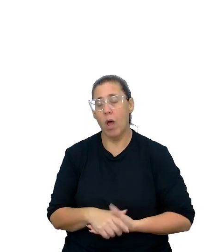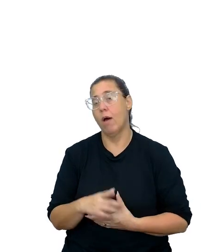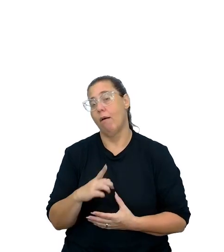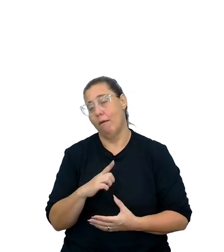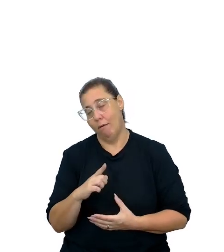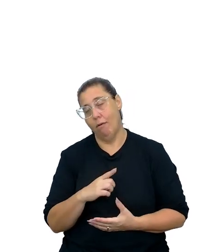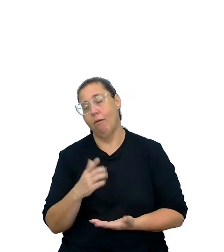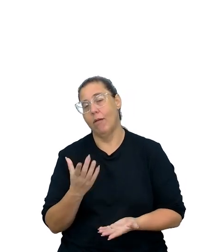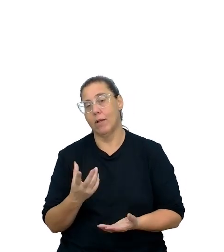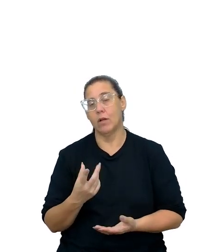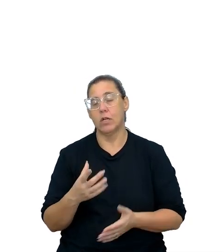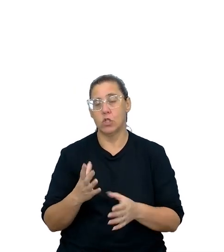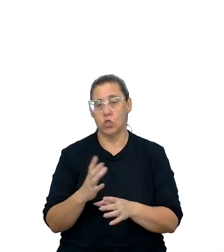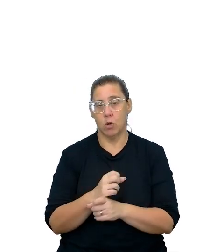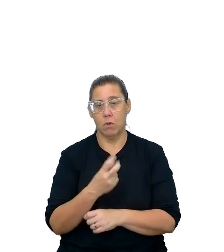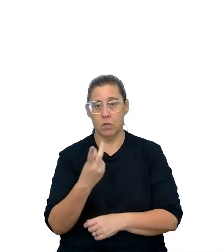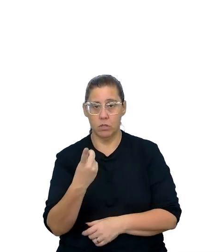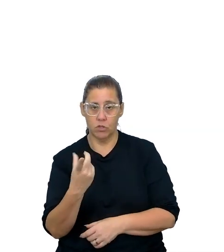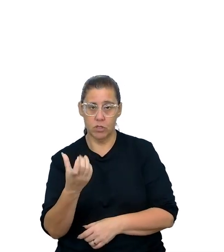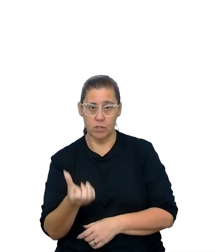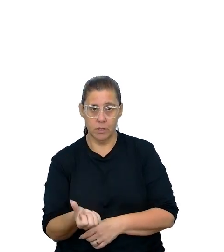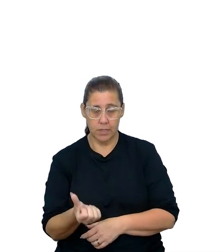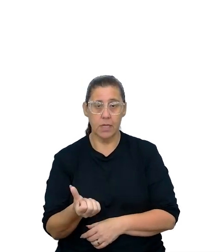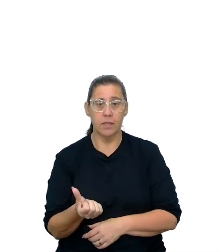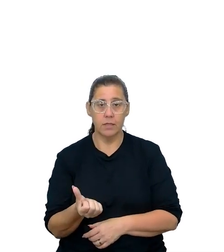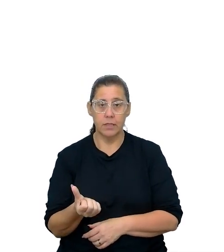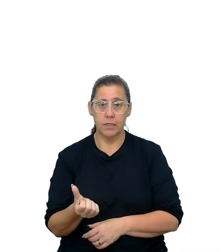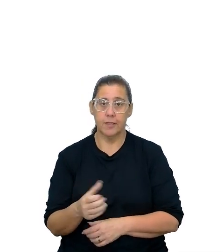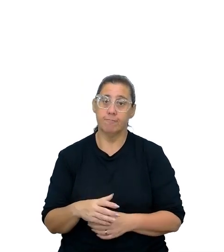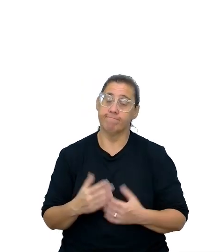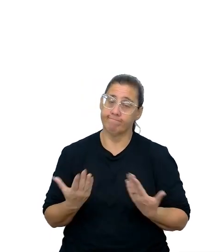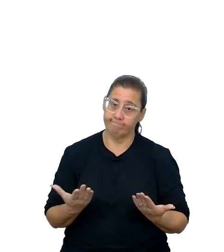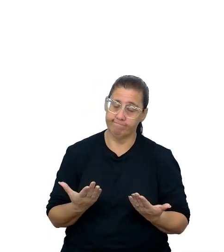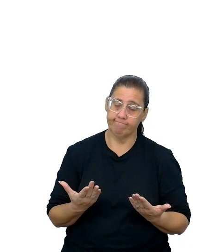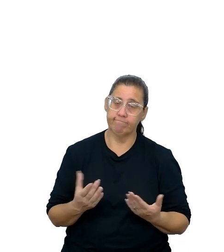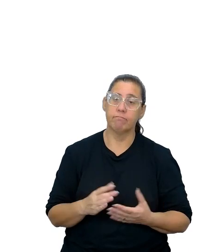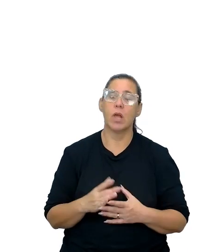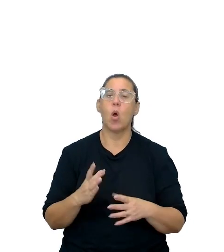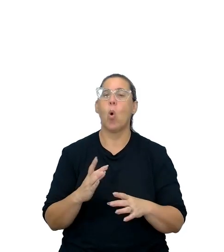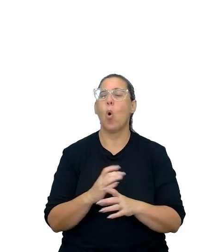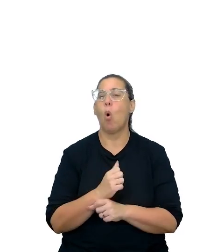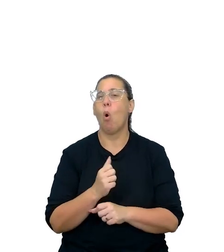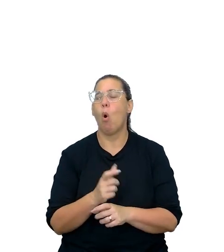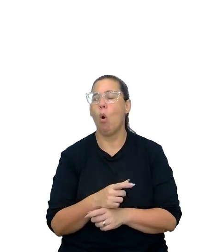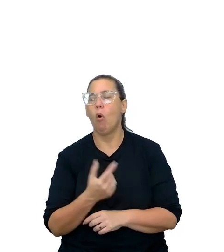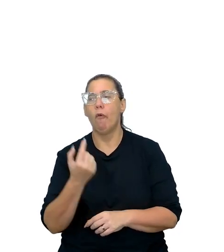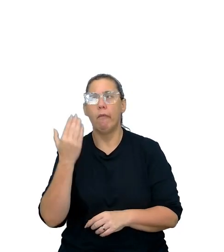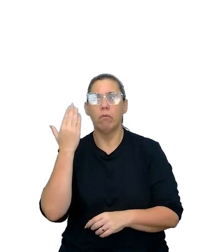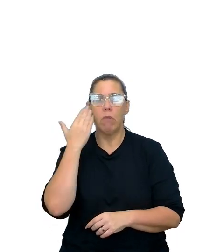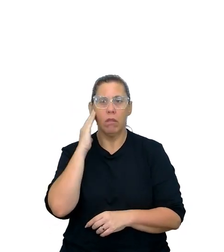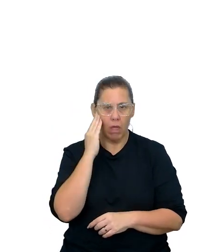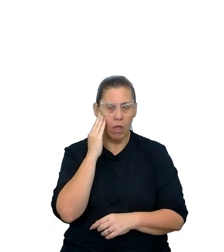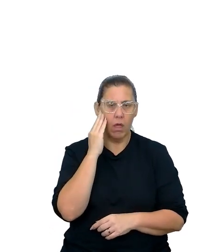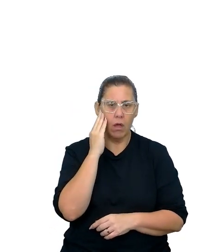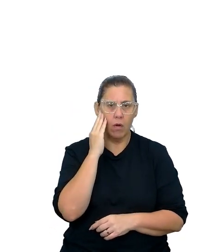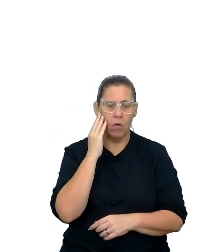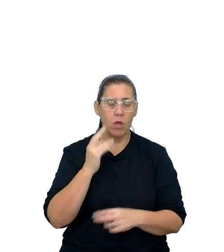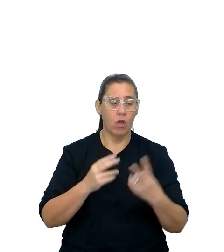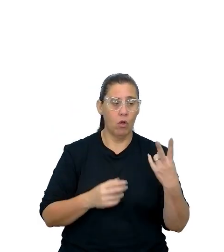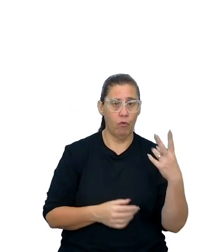resultado de 16. Então, outra possibilidade é a sobrecontagem, considerando, né, as